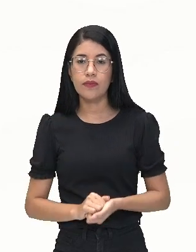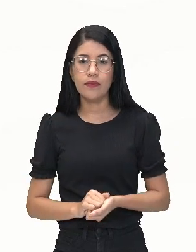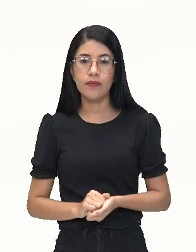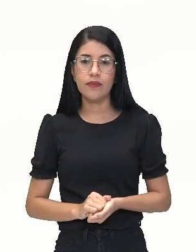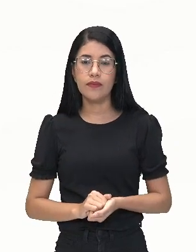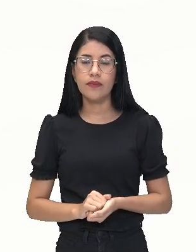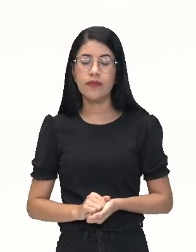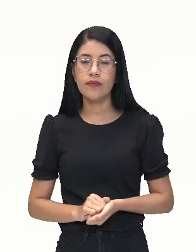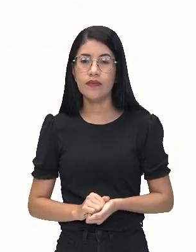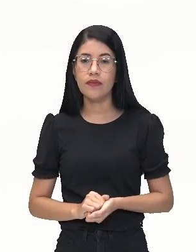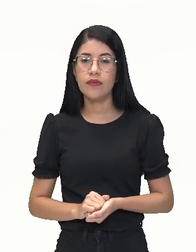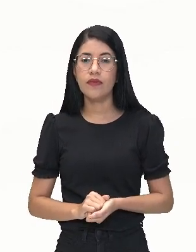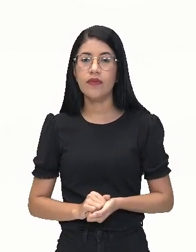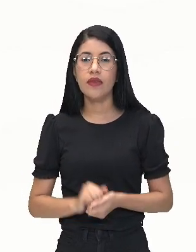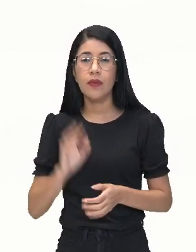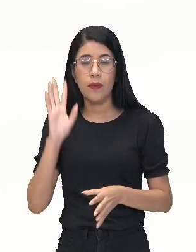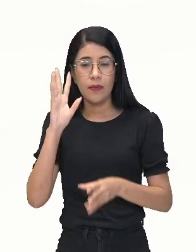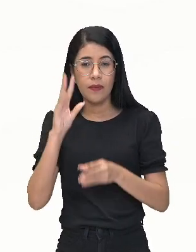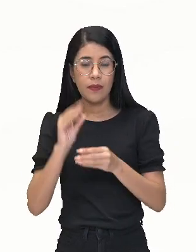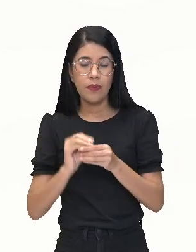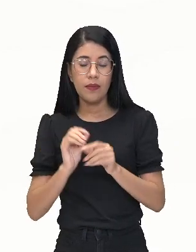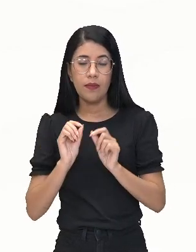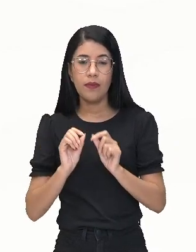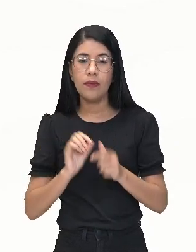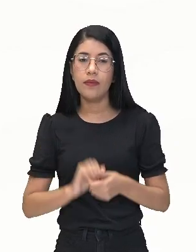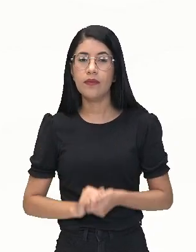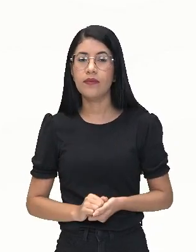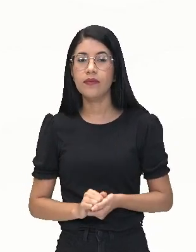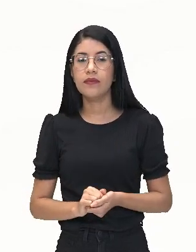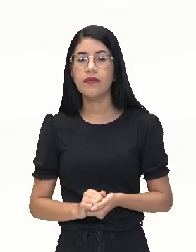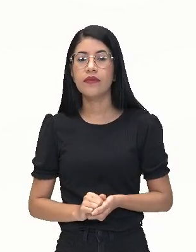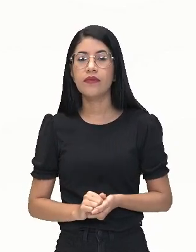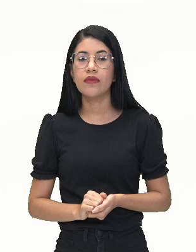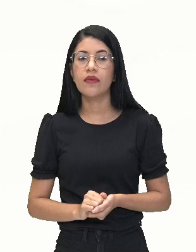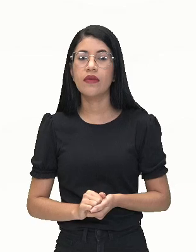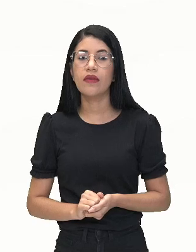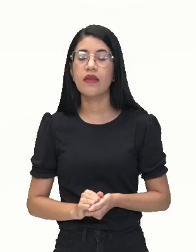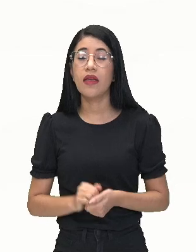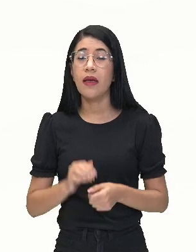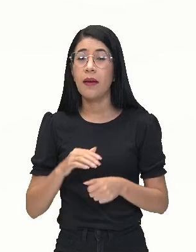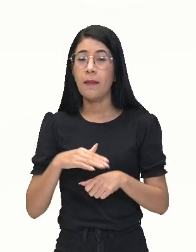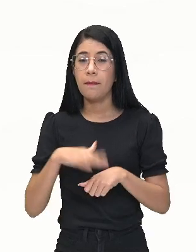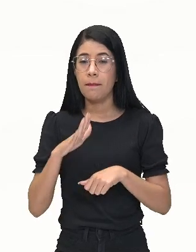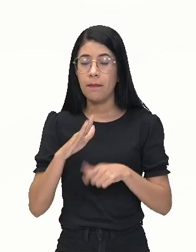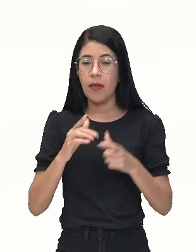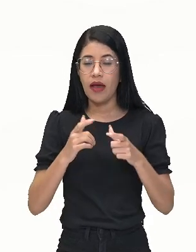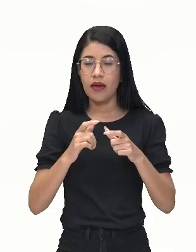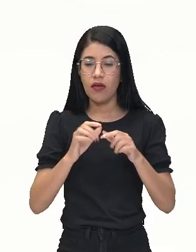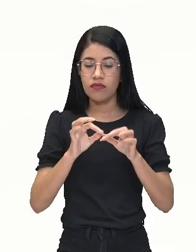Em resumo, a sentença é a seguinte: quanto maior é a escala,